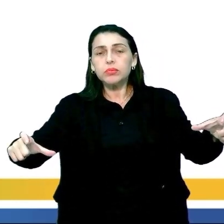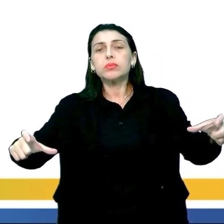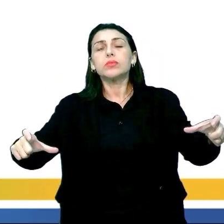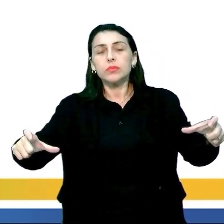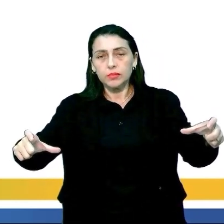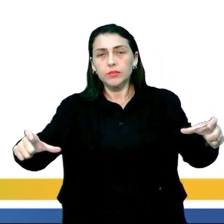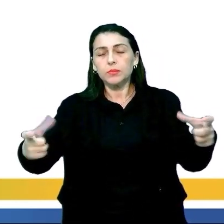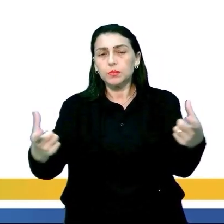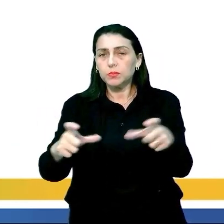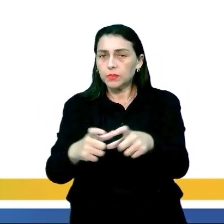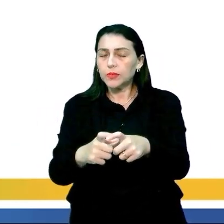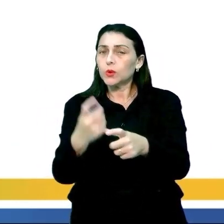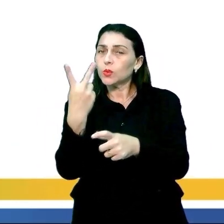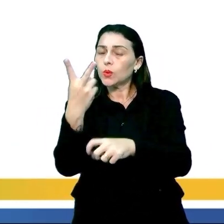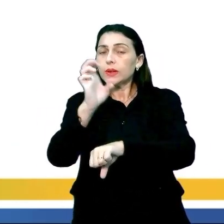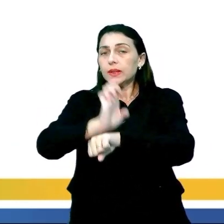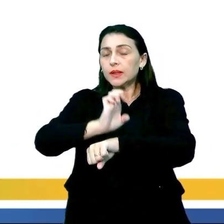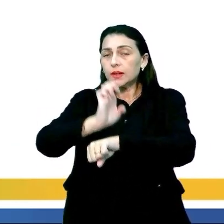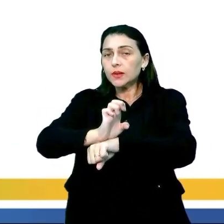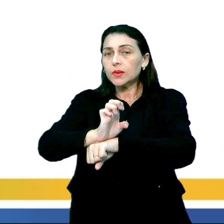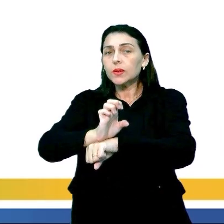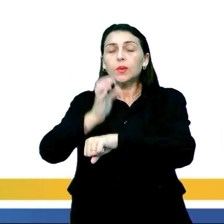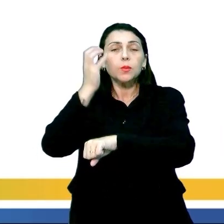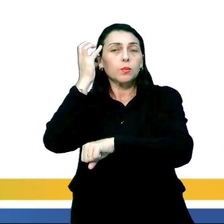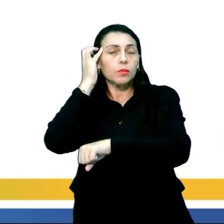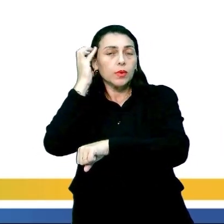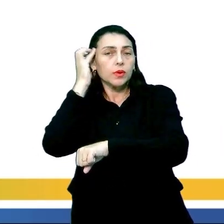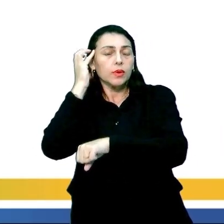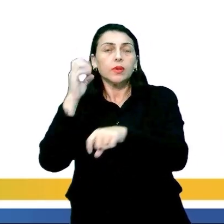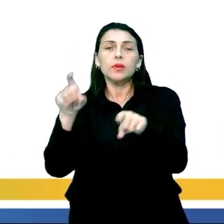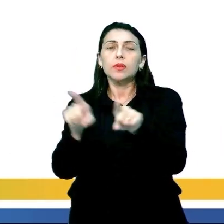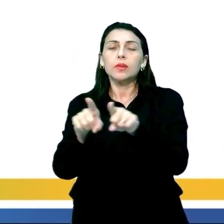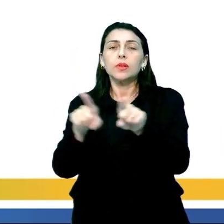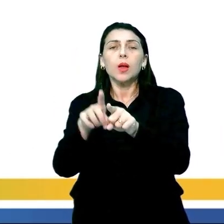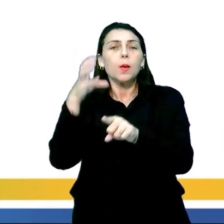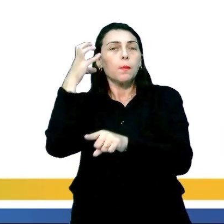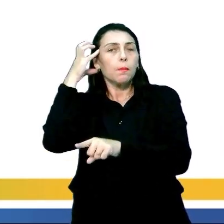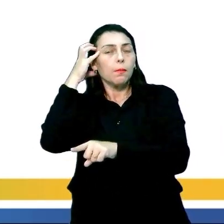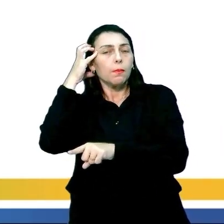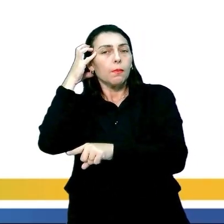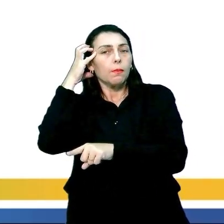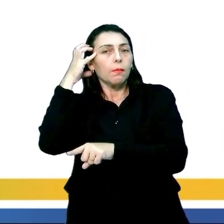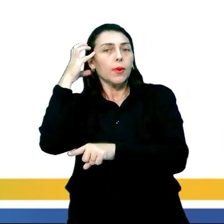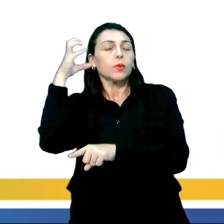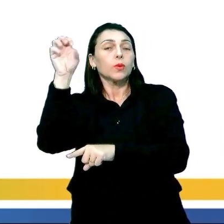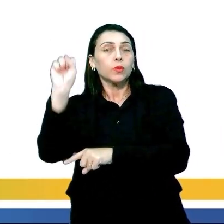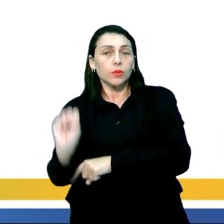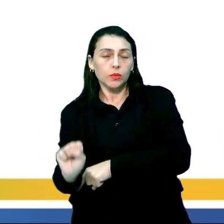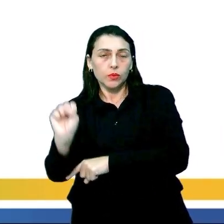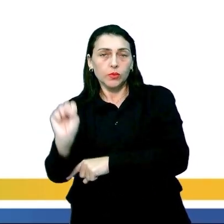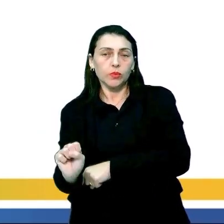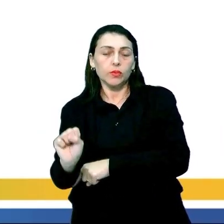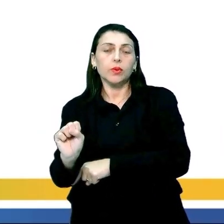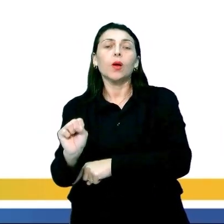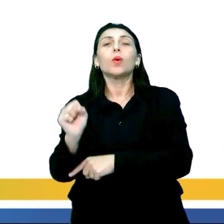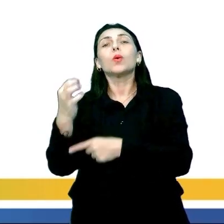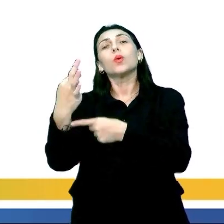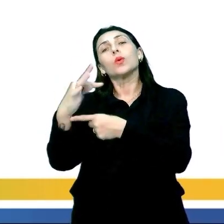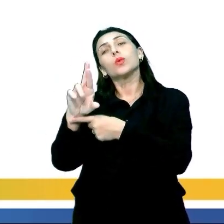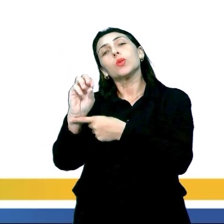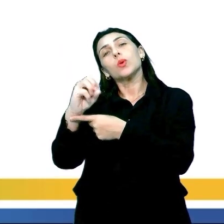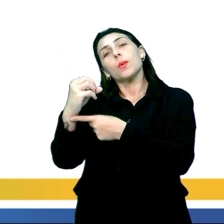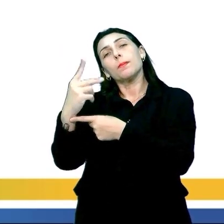territorial, abrange 2 estados, Mato Grosso e também Mato Grosso do Sul. O clima predominante é